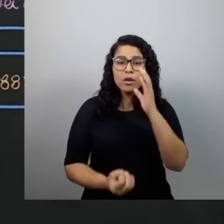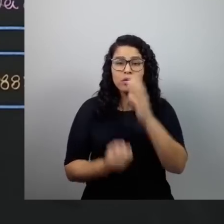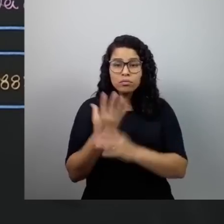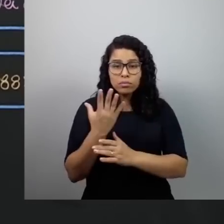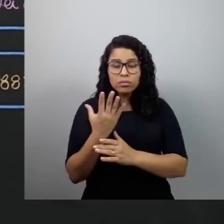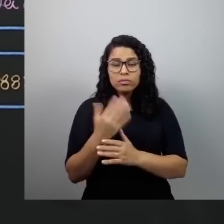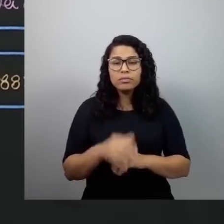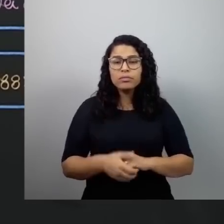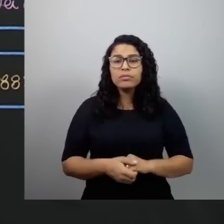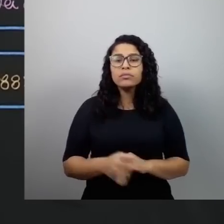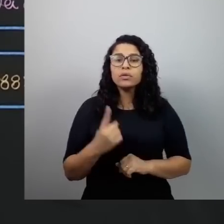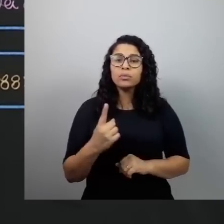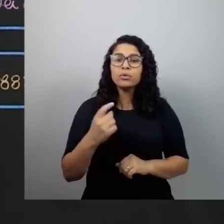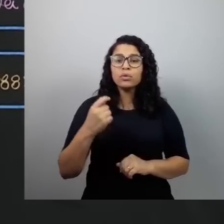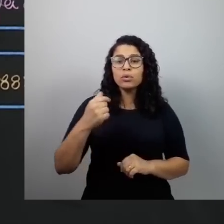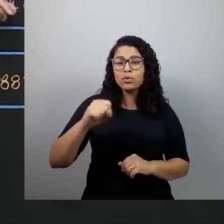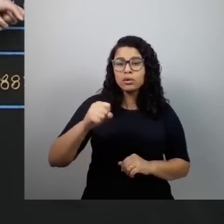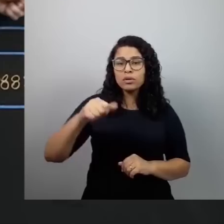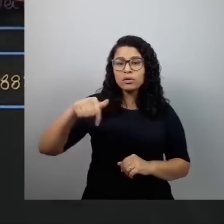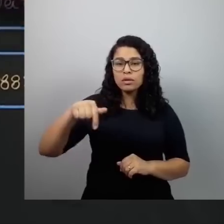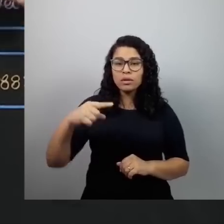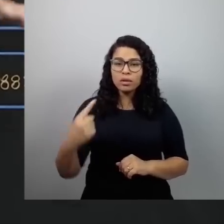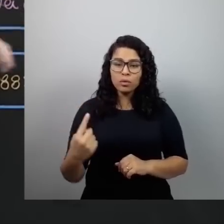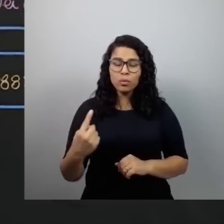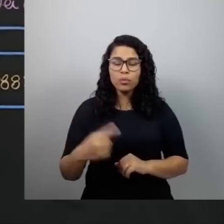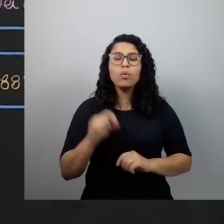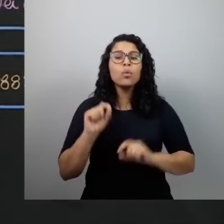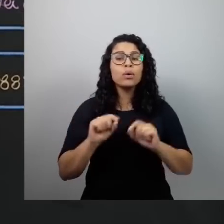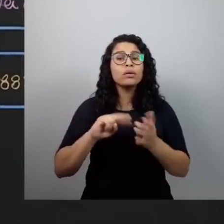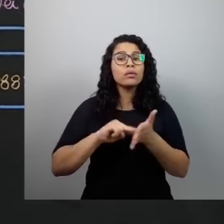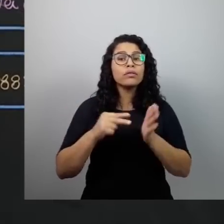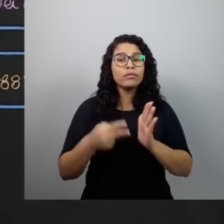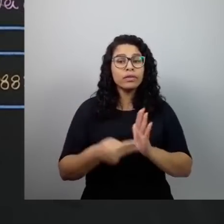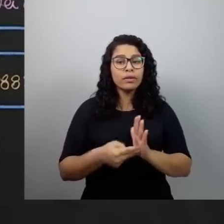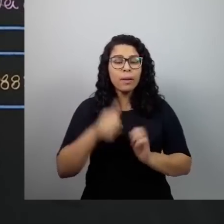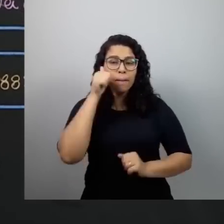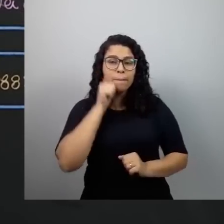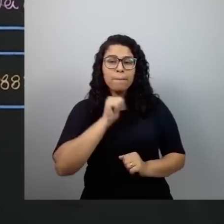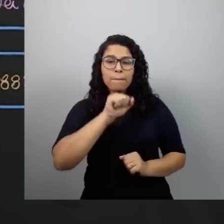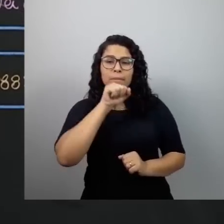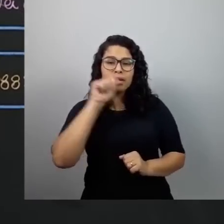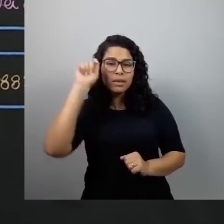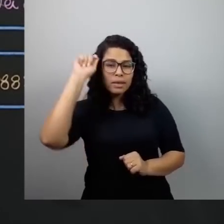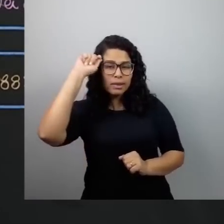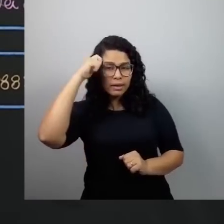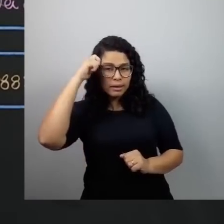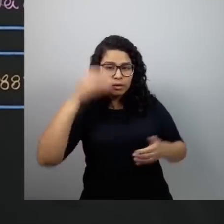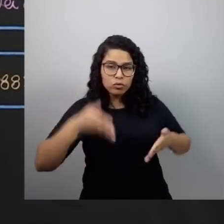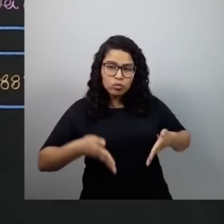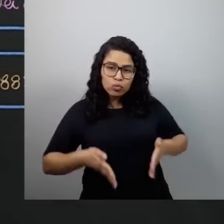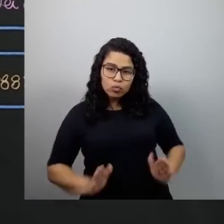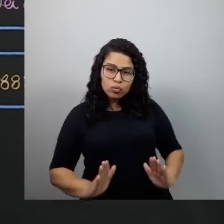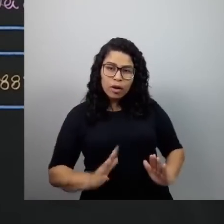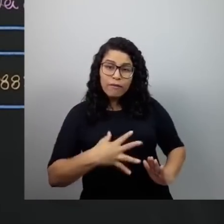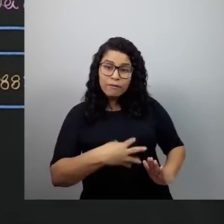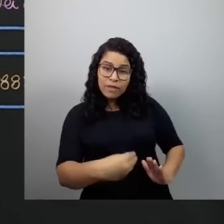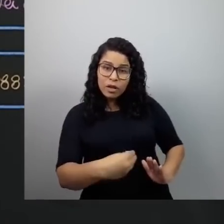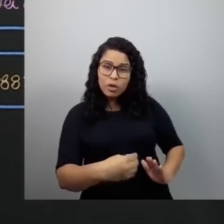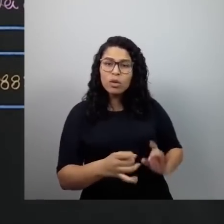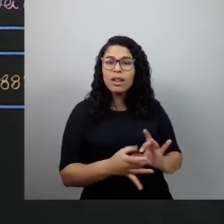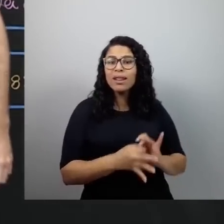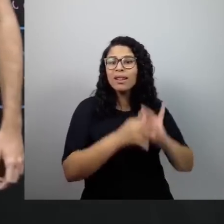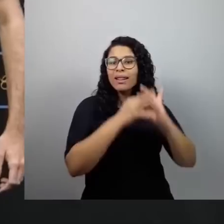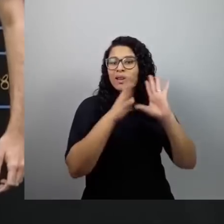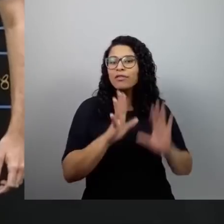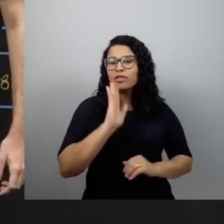em 1871 foi a Lei do Ventre Livre, que libertava os filhos de mãe escrava. Alguns anos